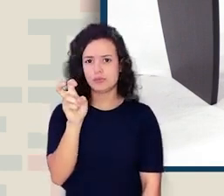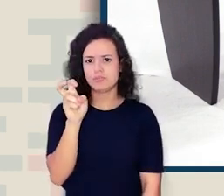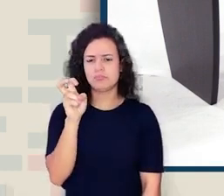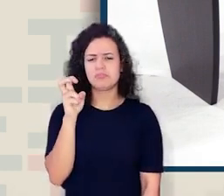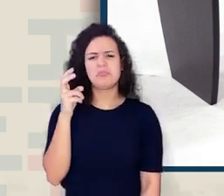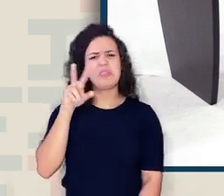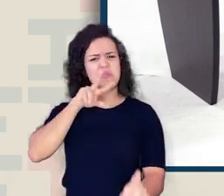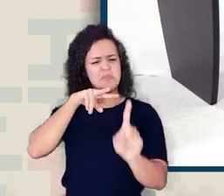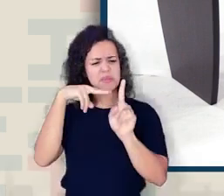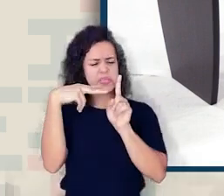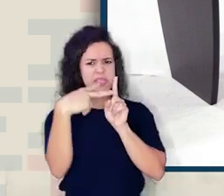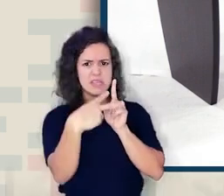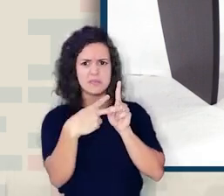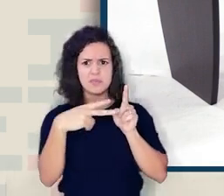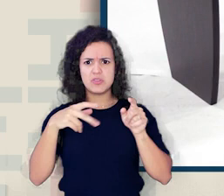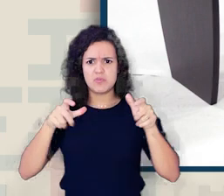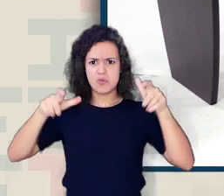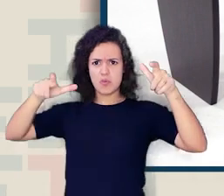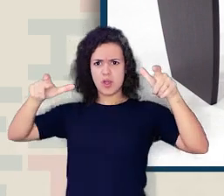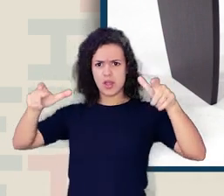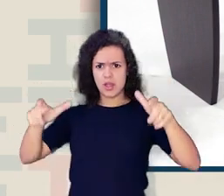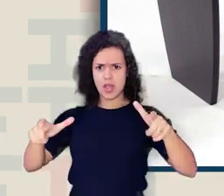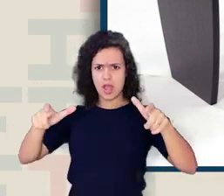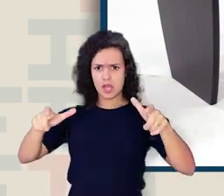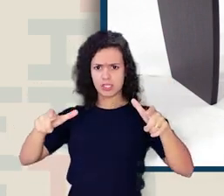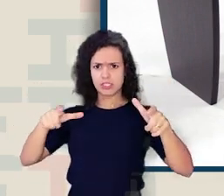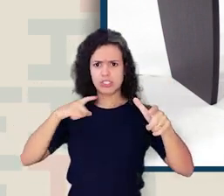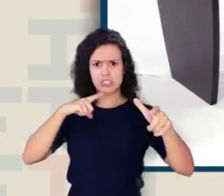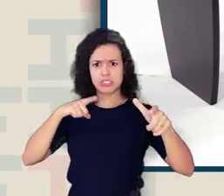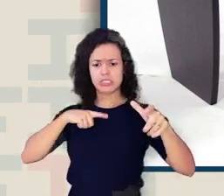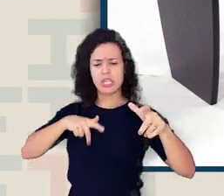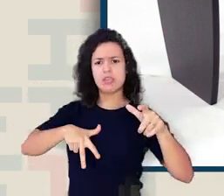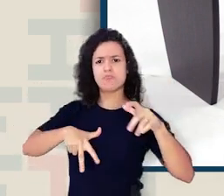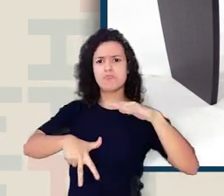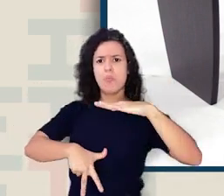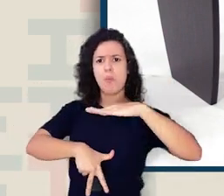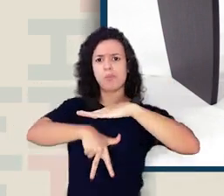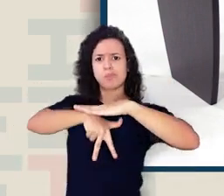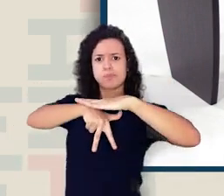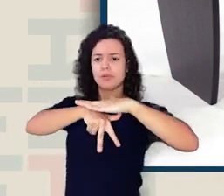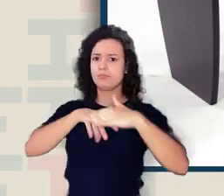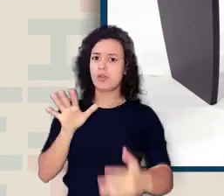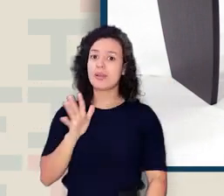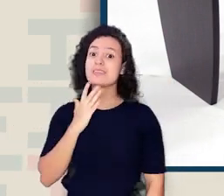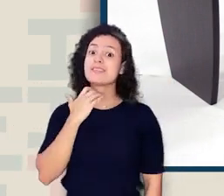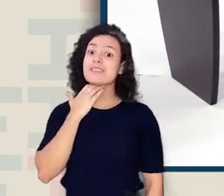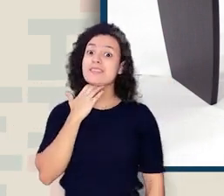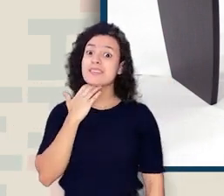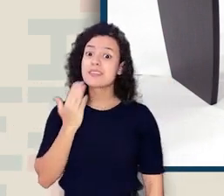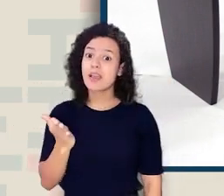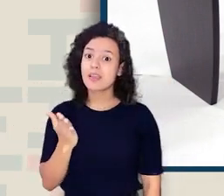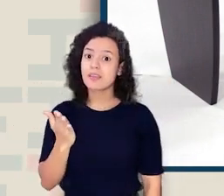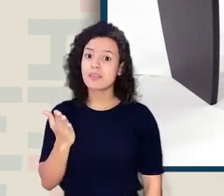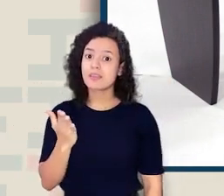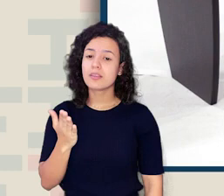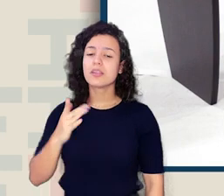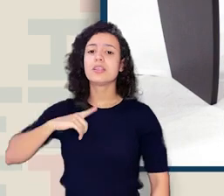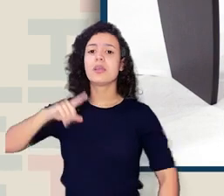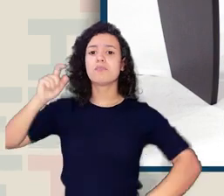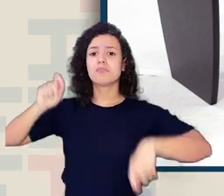1945, a gente não estava trabalhando numa perspectiva de caixa com esteira, mas sim com uma caixa sem